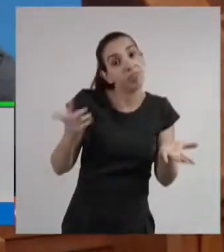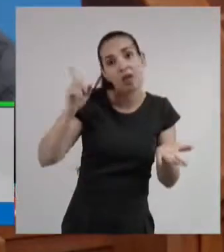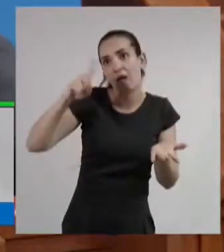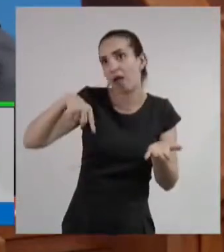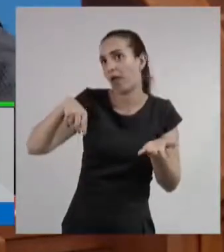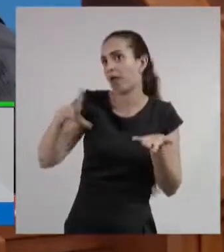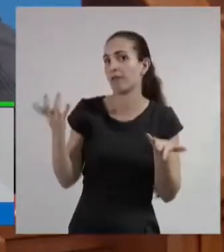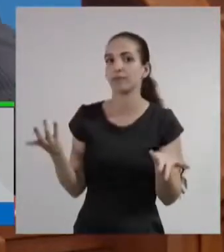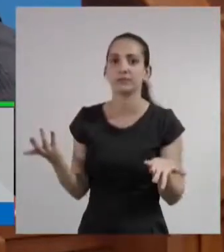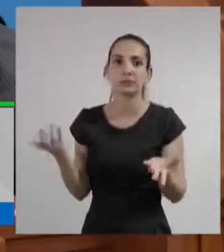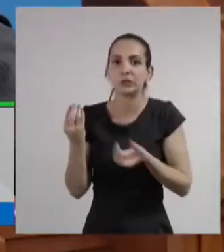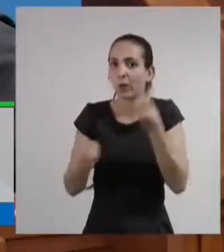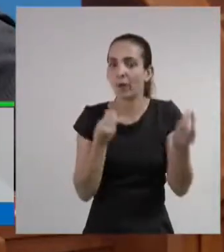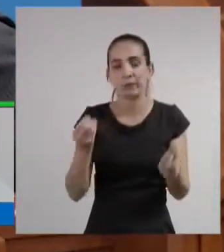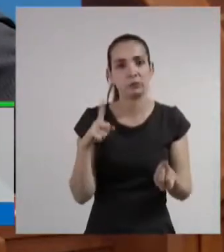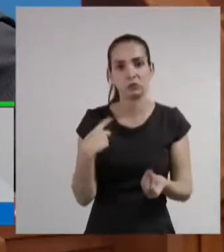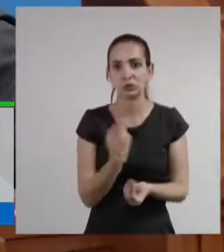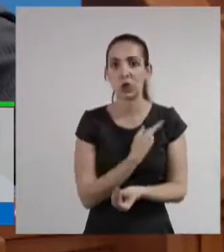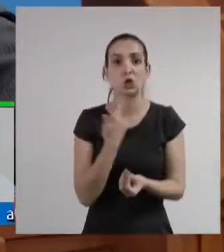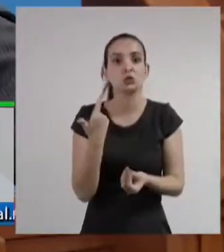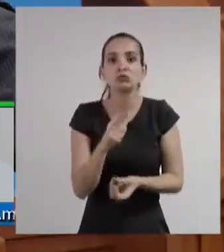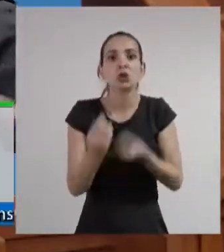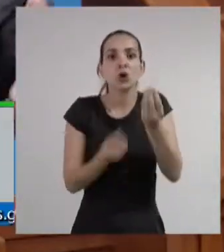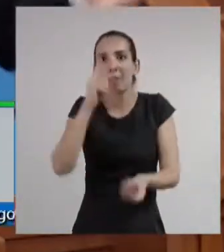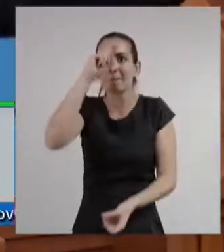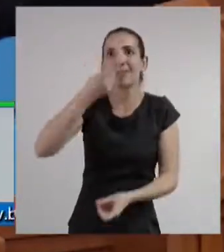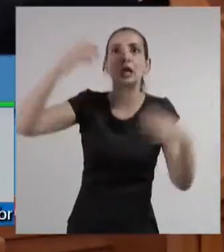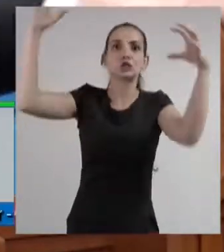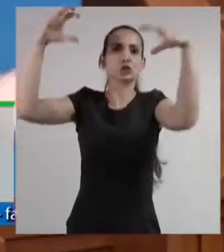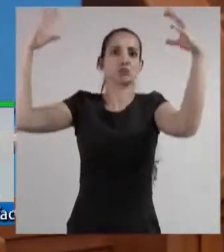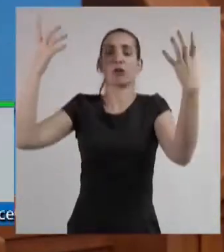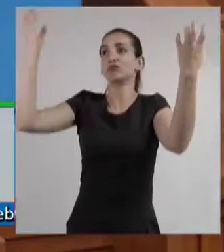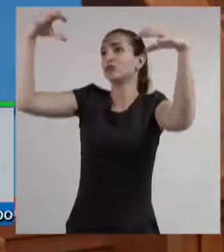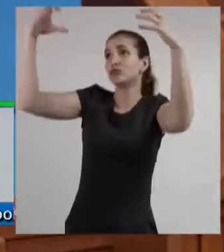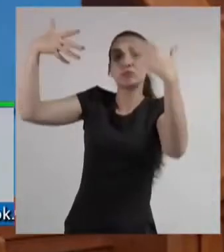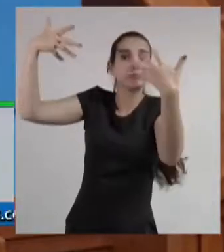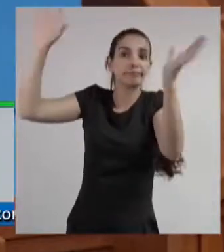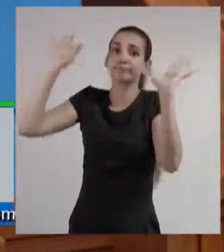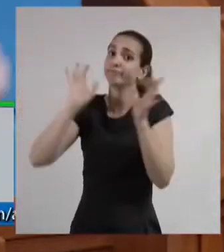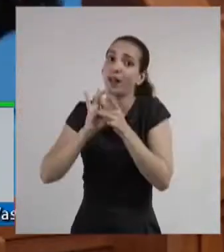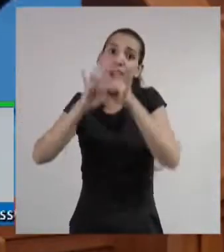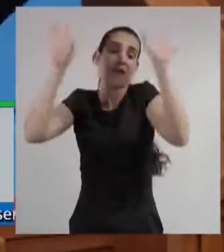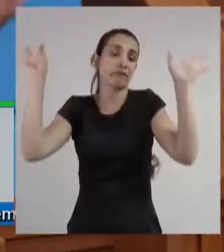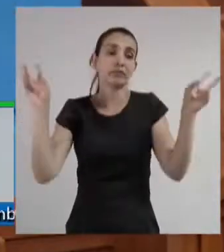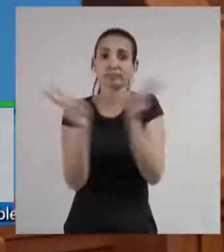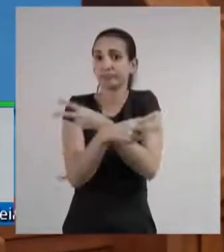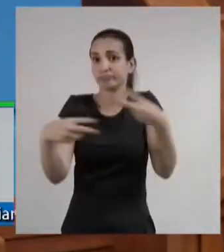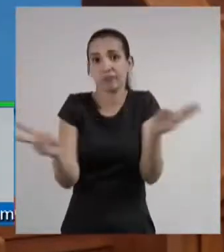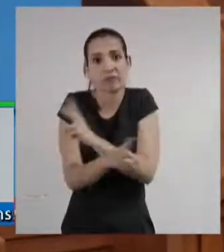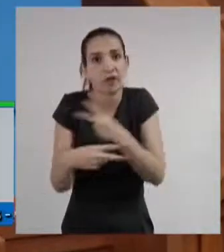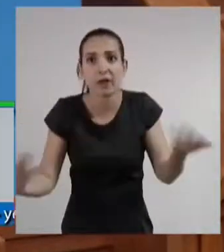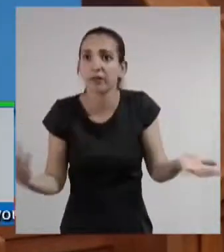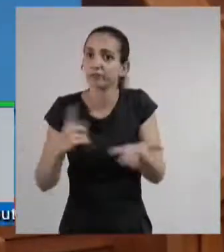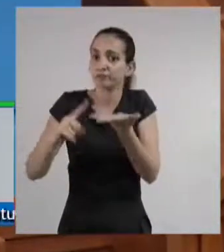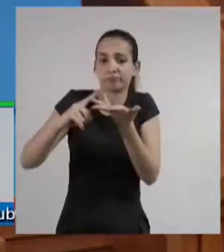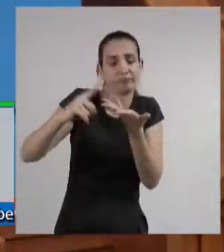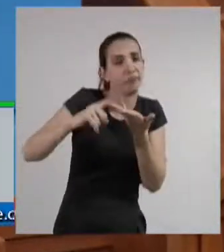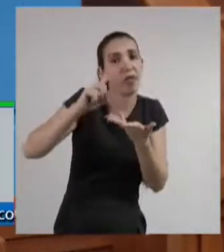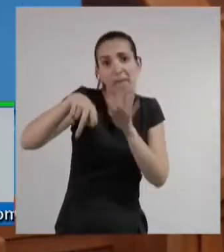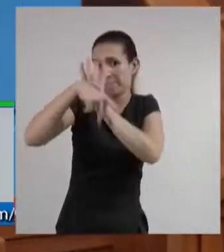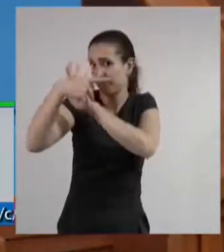uma chuva torrencial de 300, 400, 500 milímetros. Já vimos muitas, inclusive na região